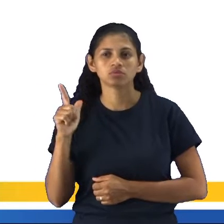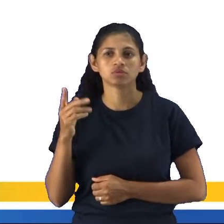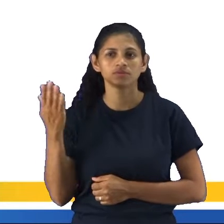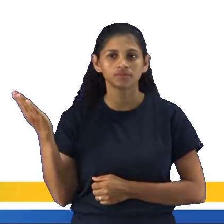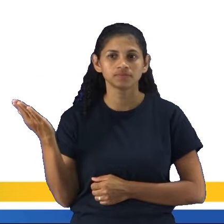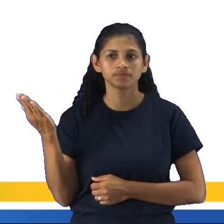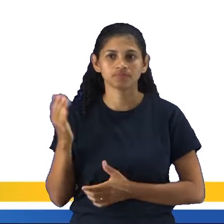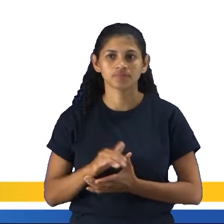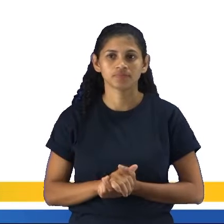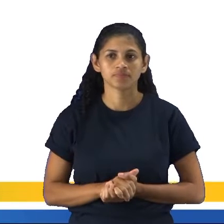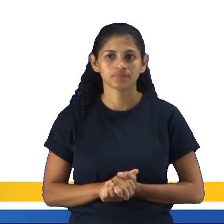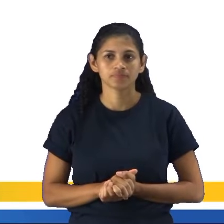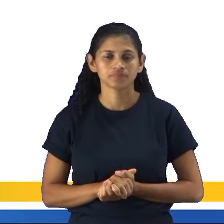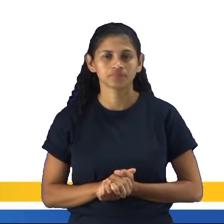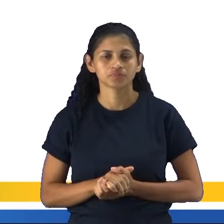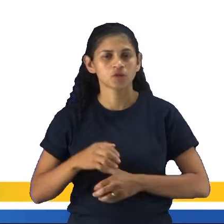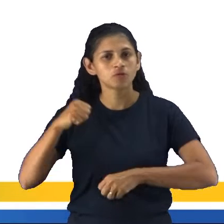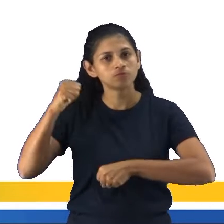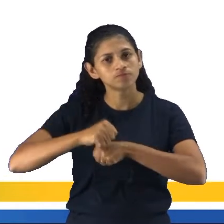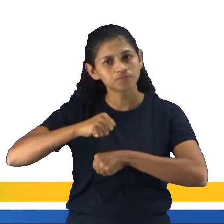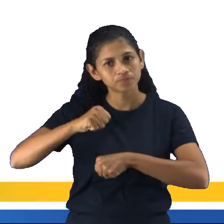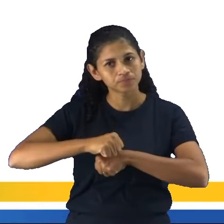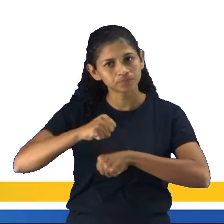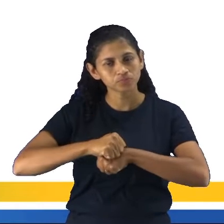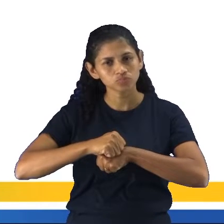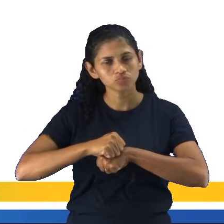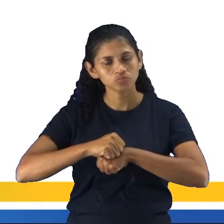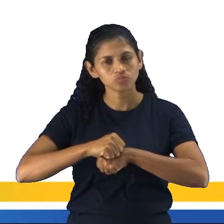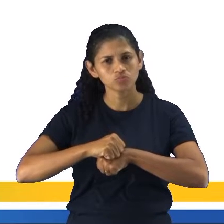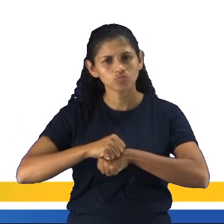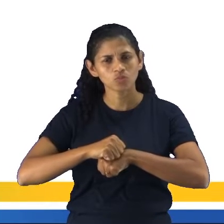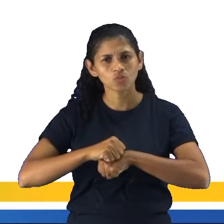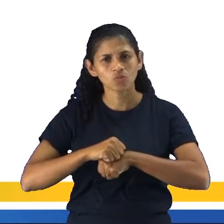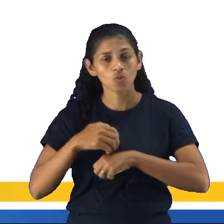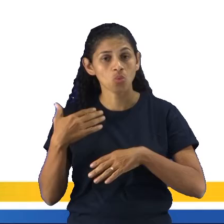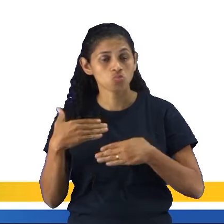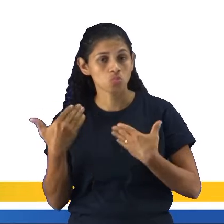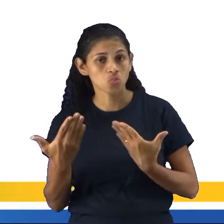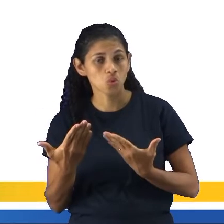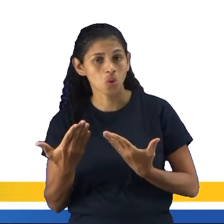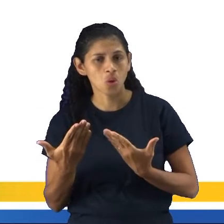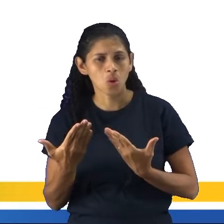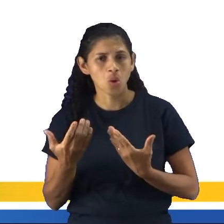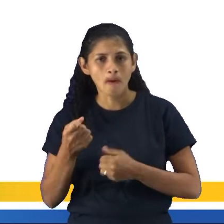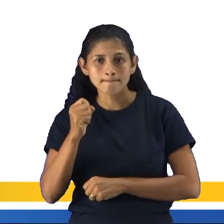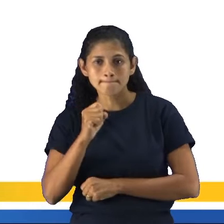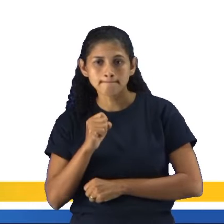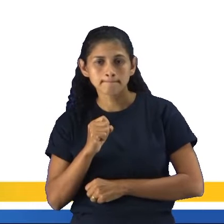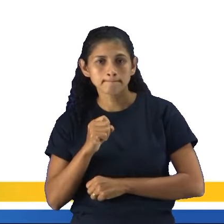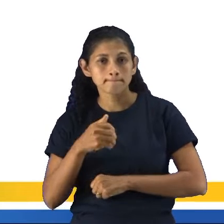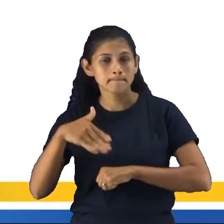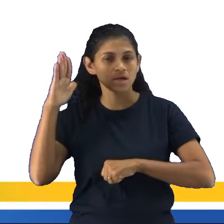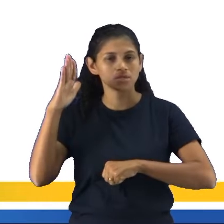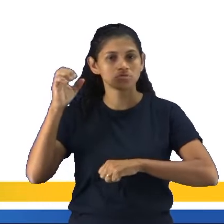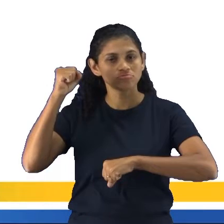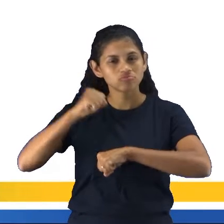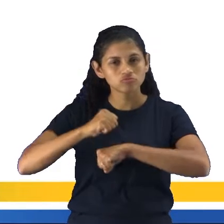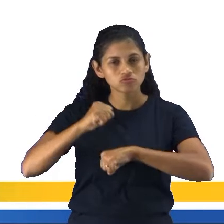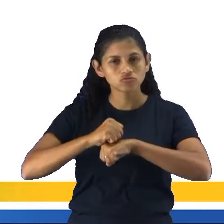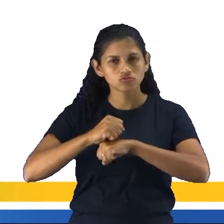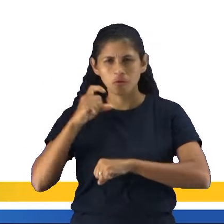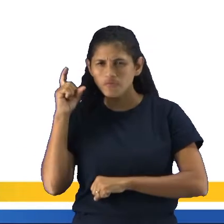vendo. Então, a dureza, quanto mais duro é o material, mais difícil ele é de